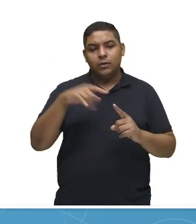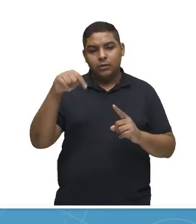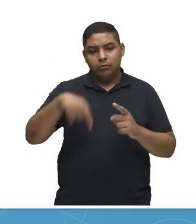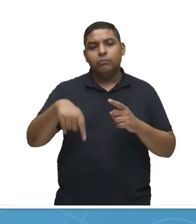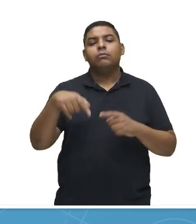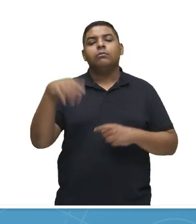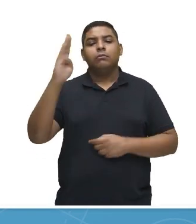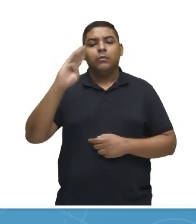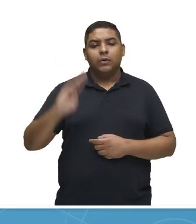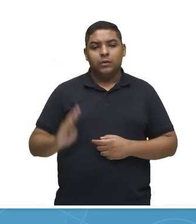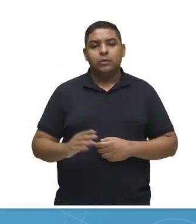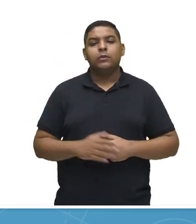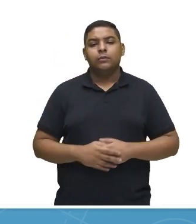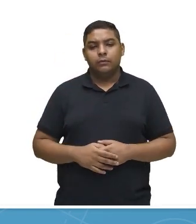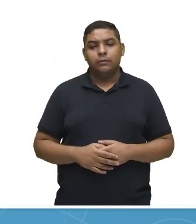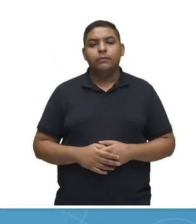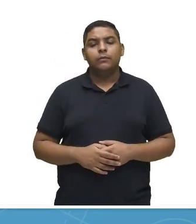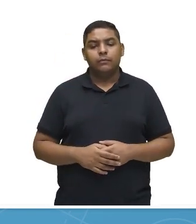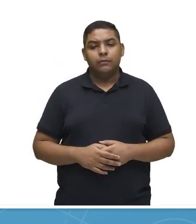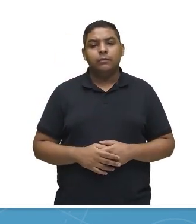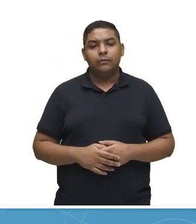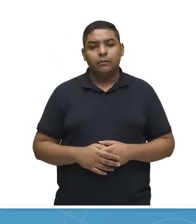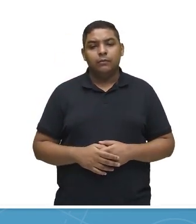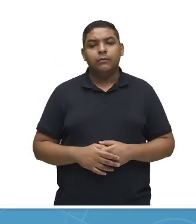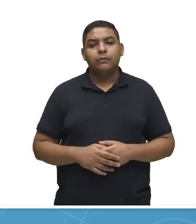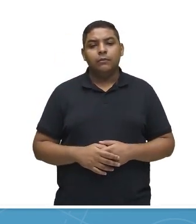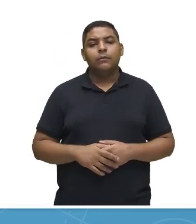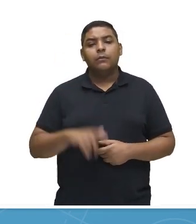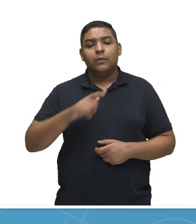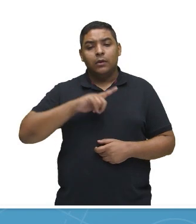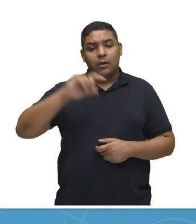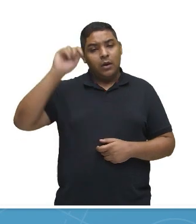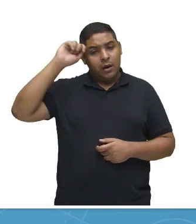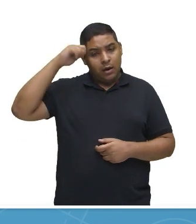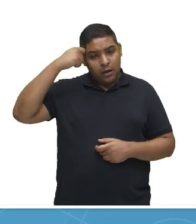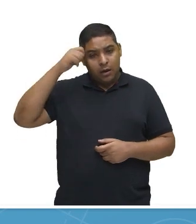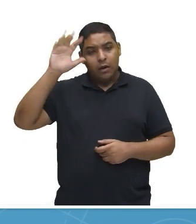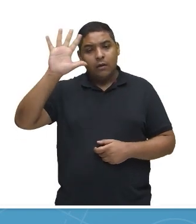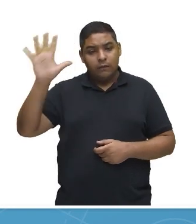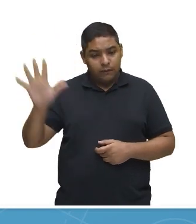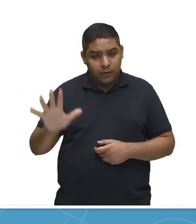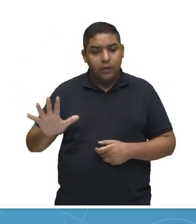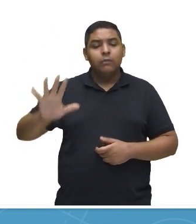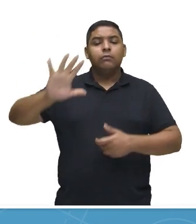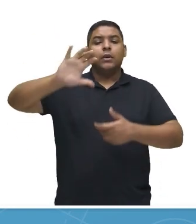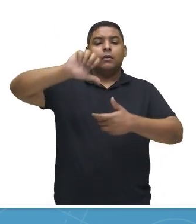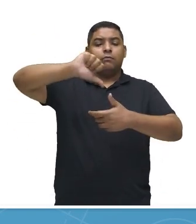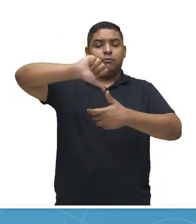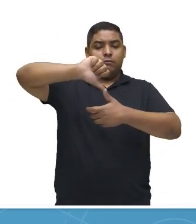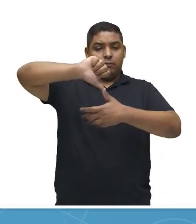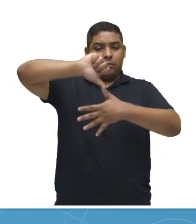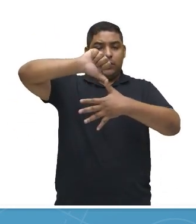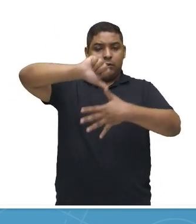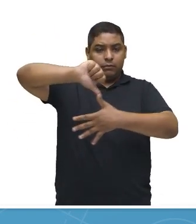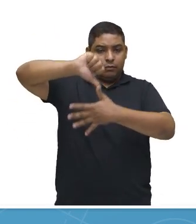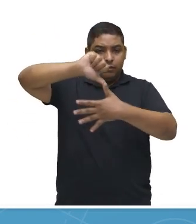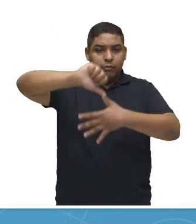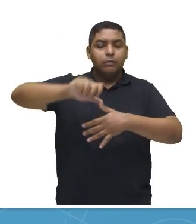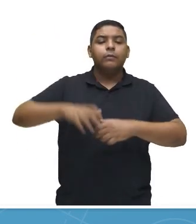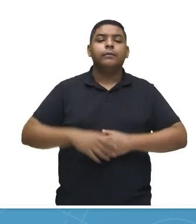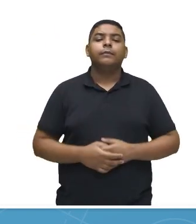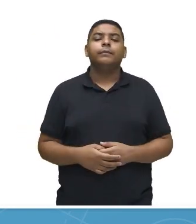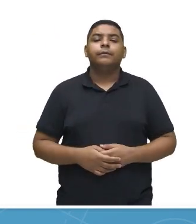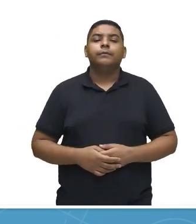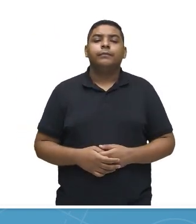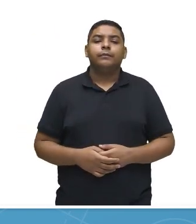zonas internacionais, como parte da América Latina e até a África, principalmente a África do Sul. Número 2 também é verdadeira,